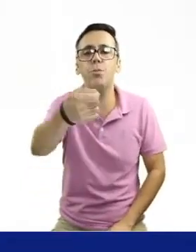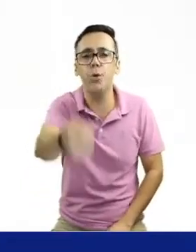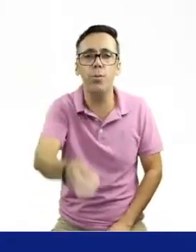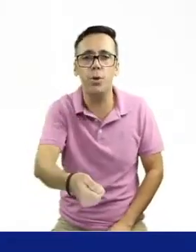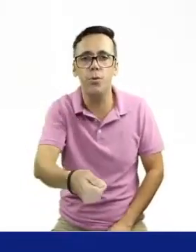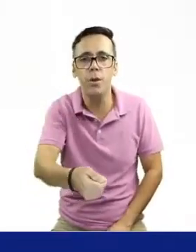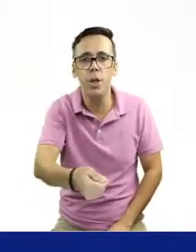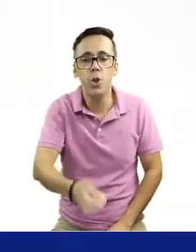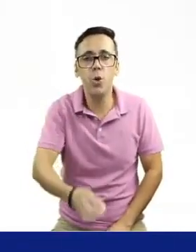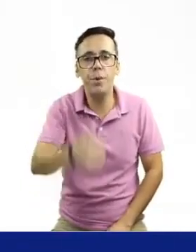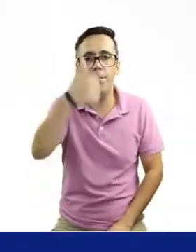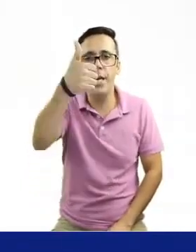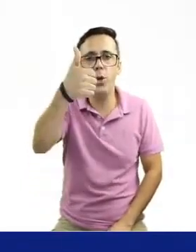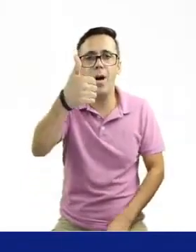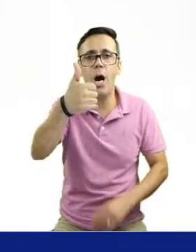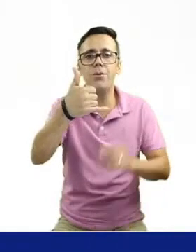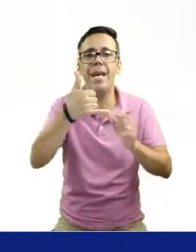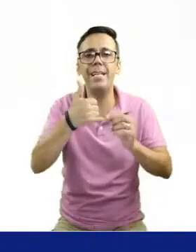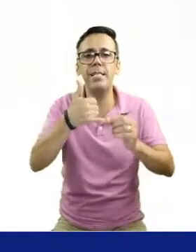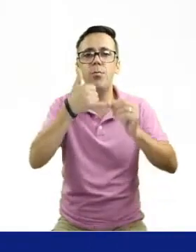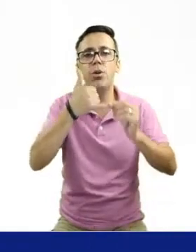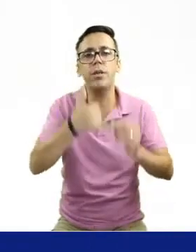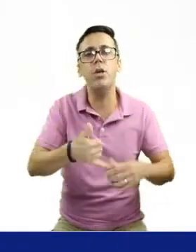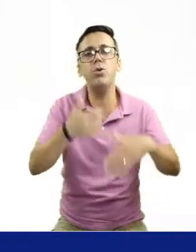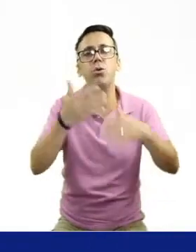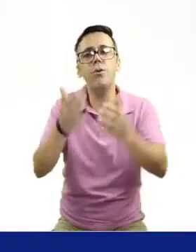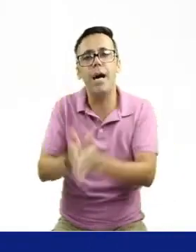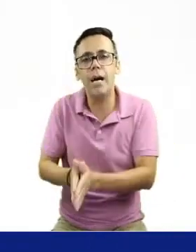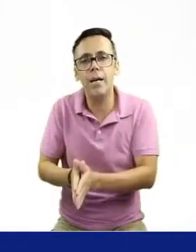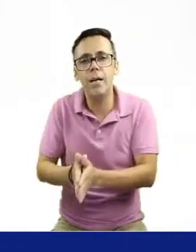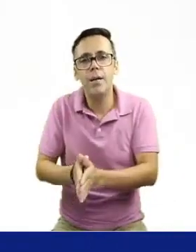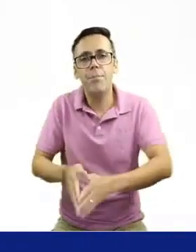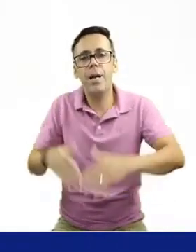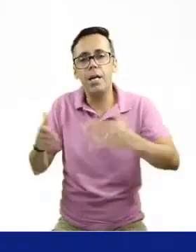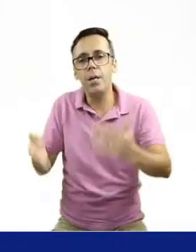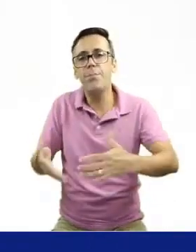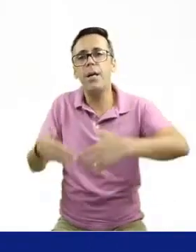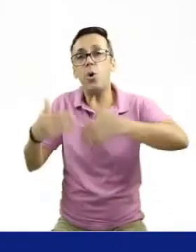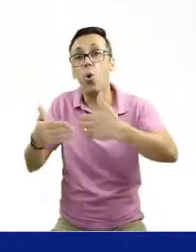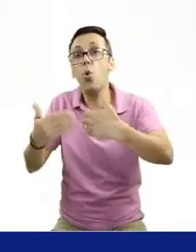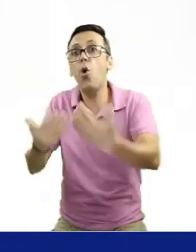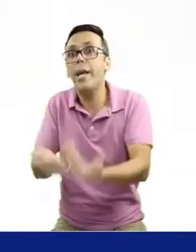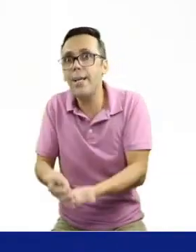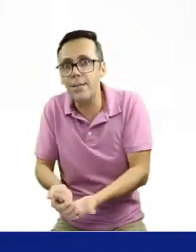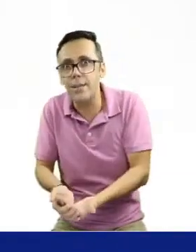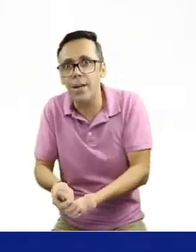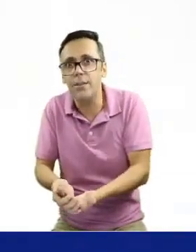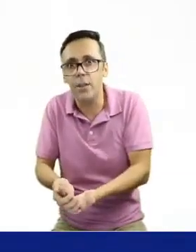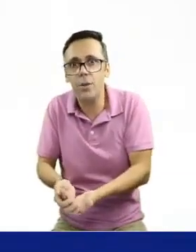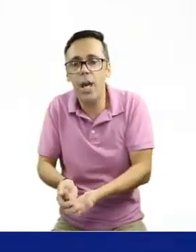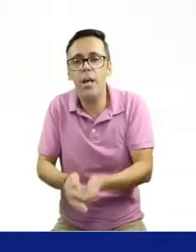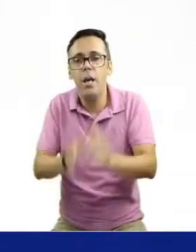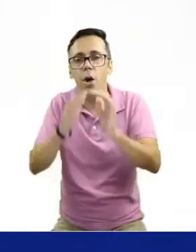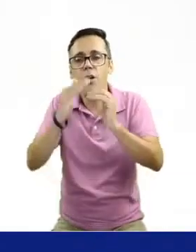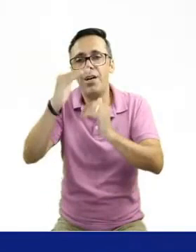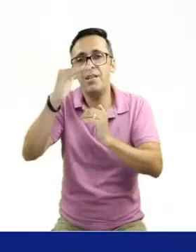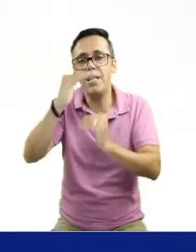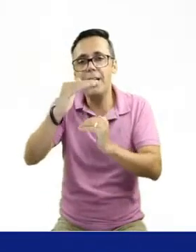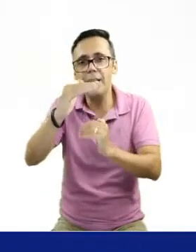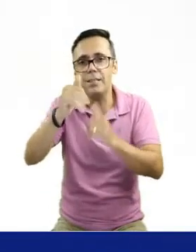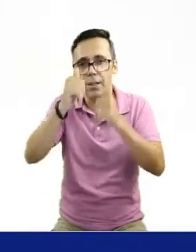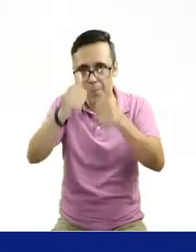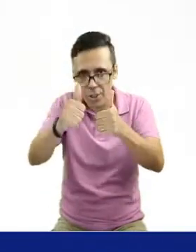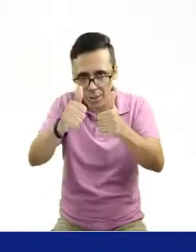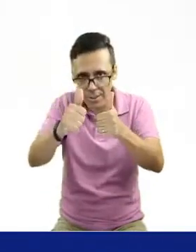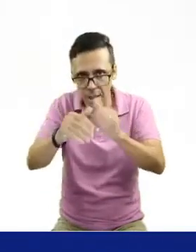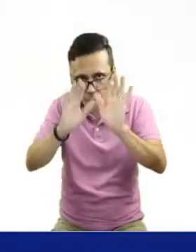no concurso público no 1º ao 15º lugar para Ampla concorrência quem é o